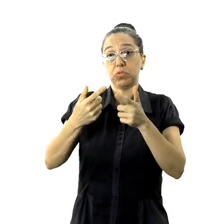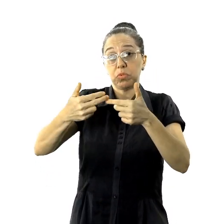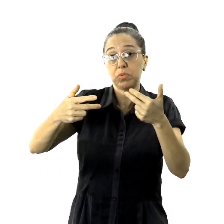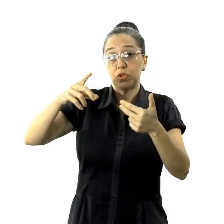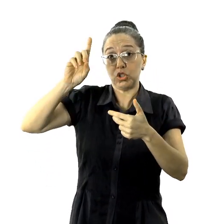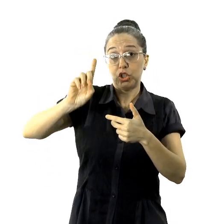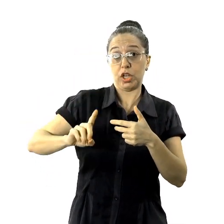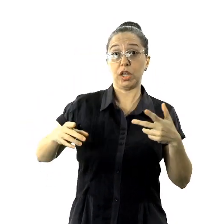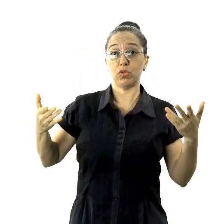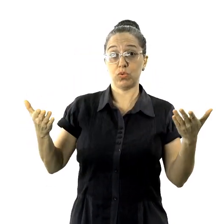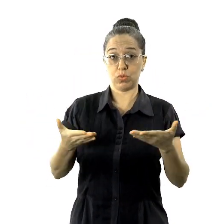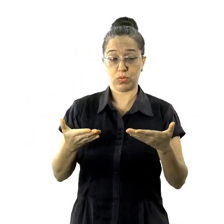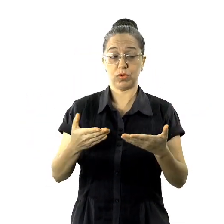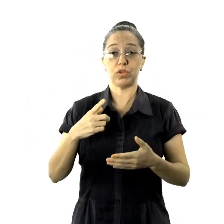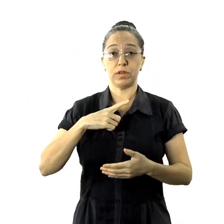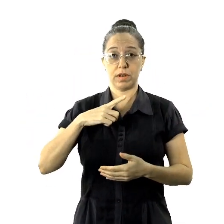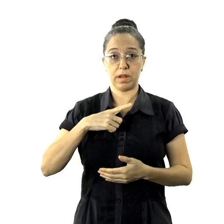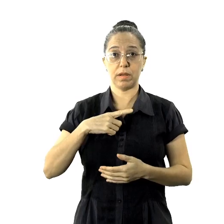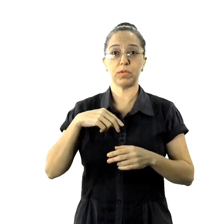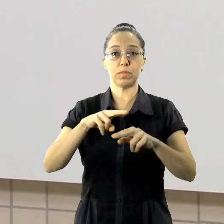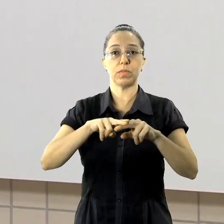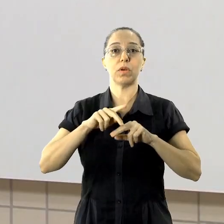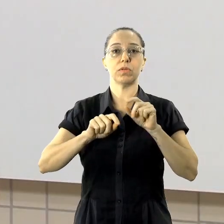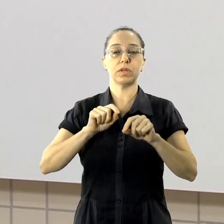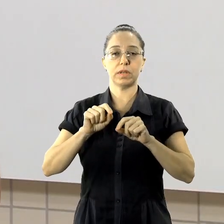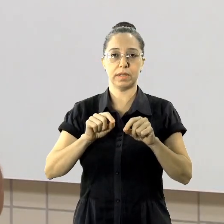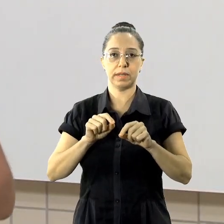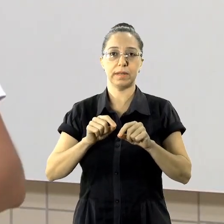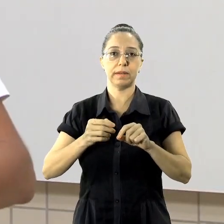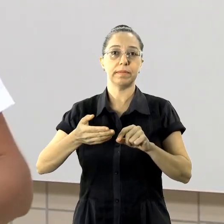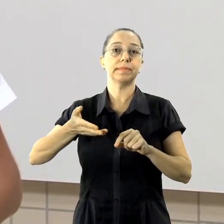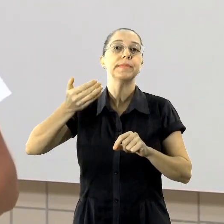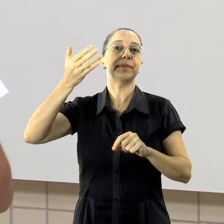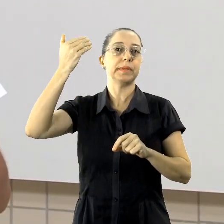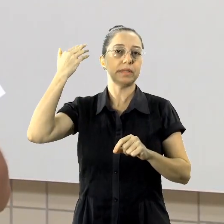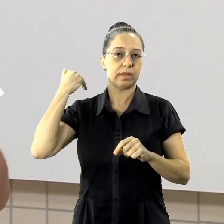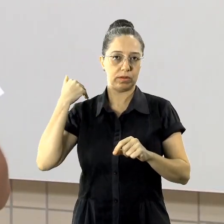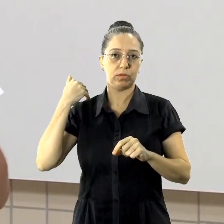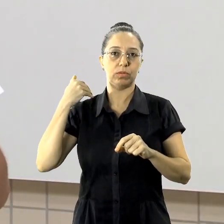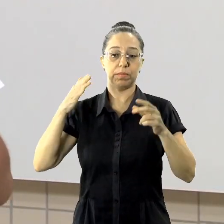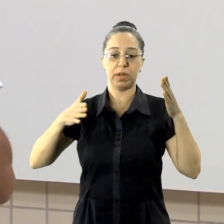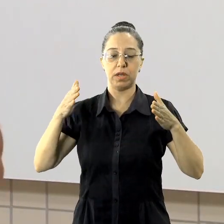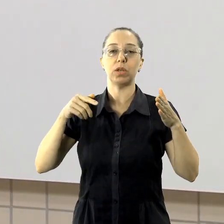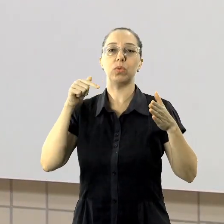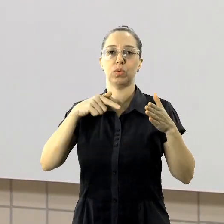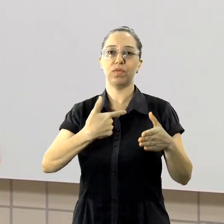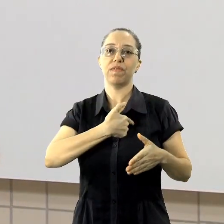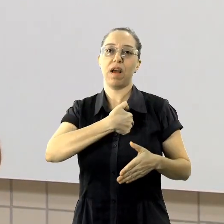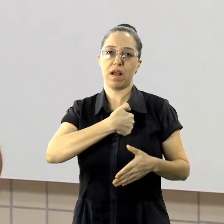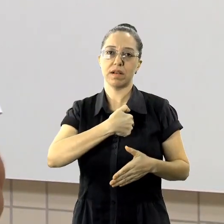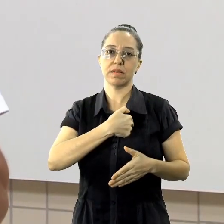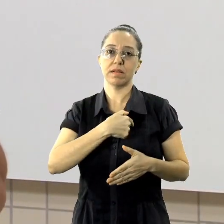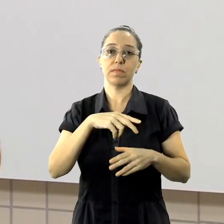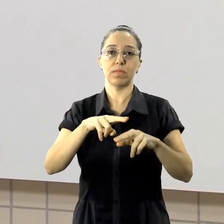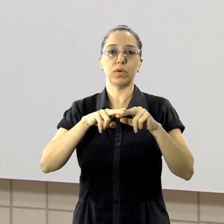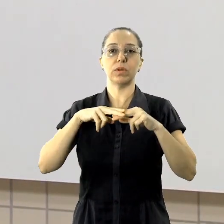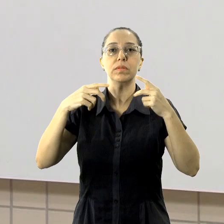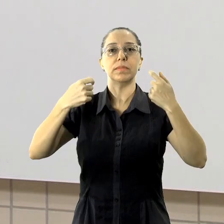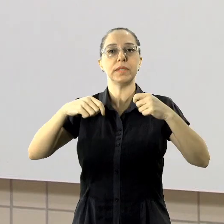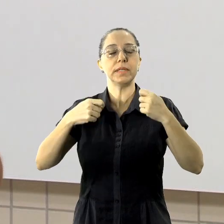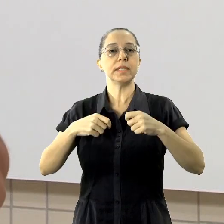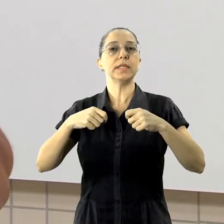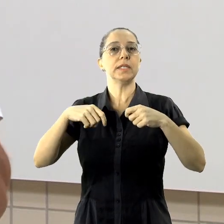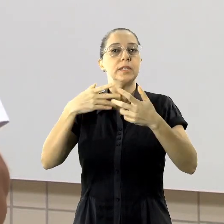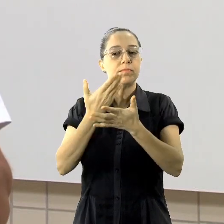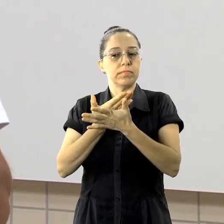nós temos hoje foram instituídos no governo Vargas. É por isso que nós precisamos dedicar um